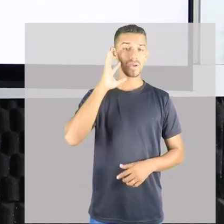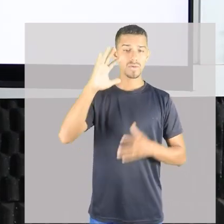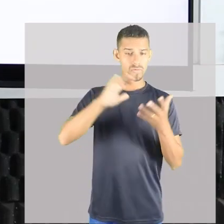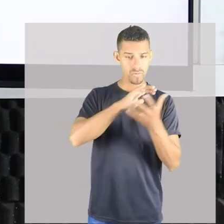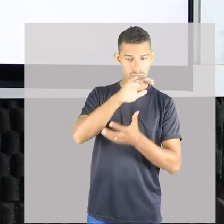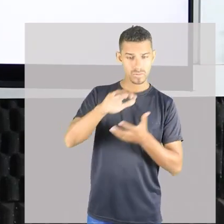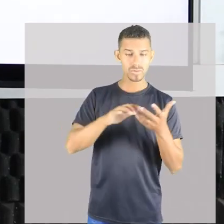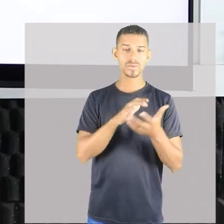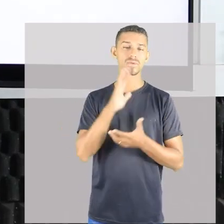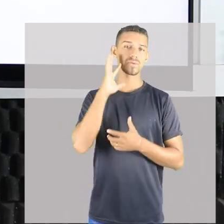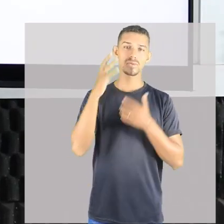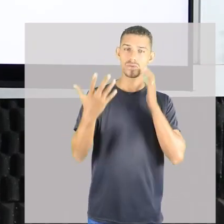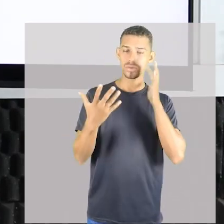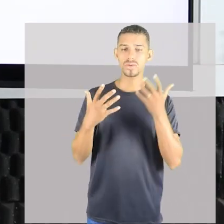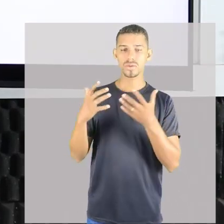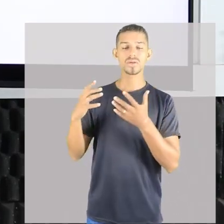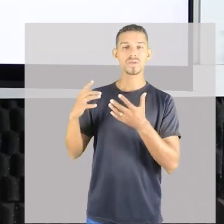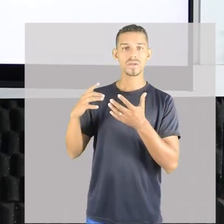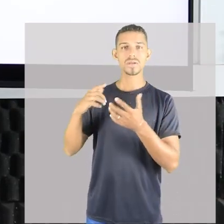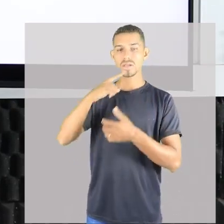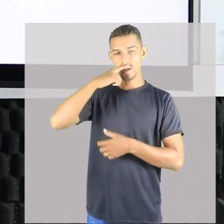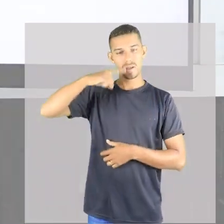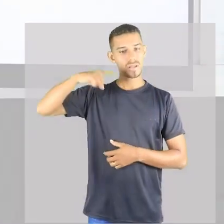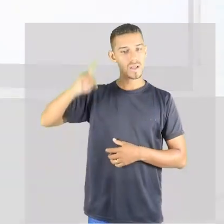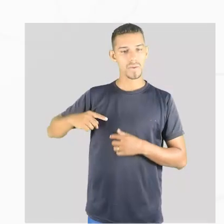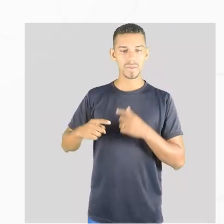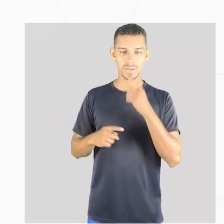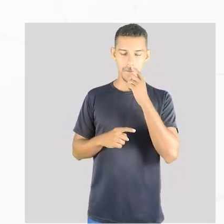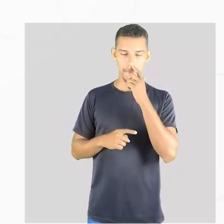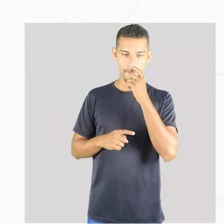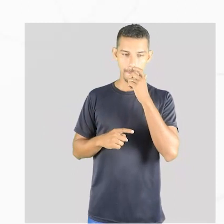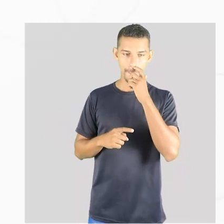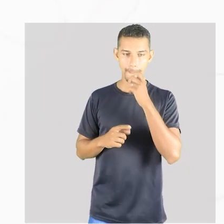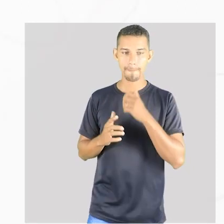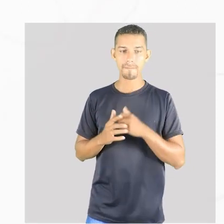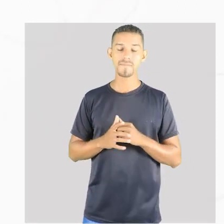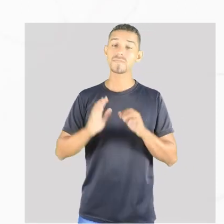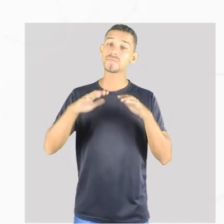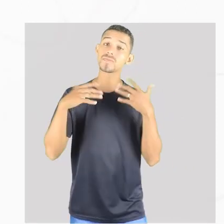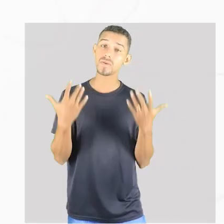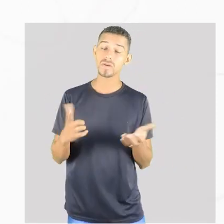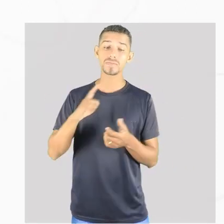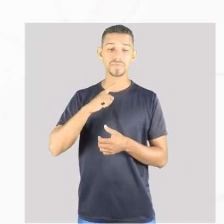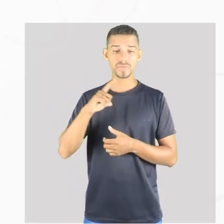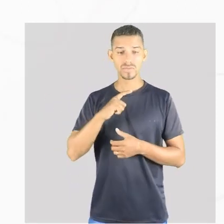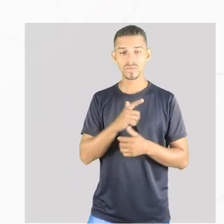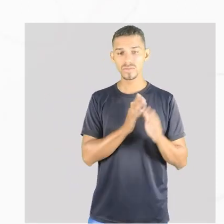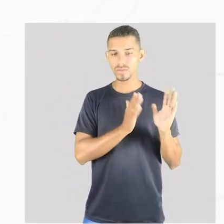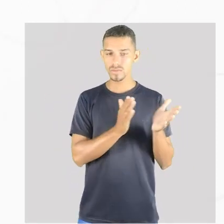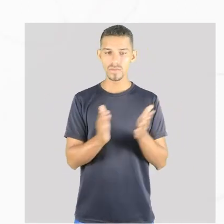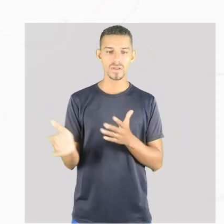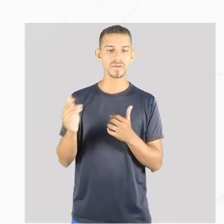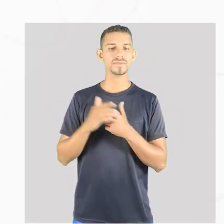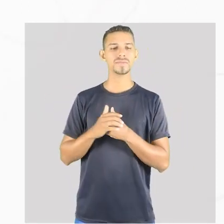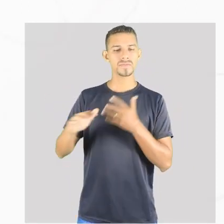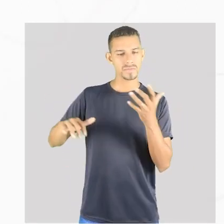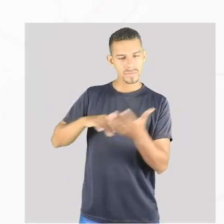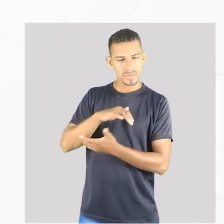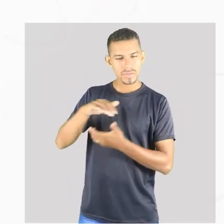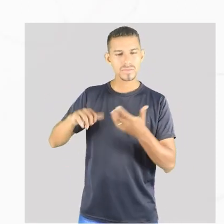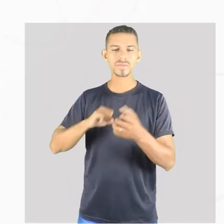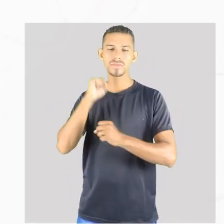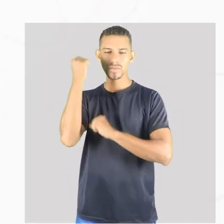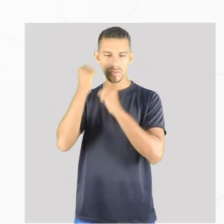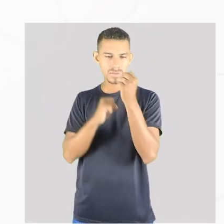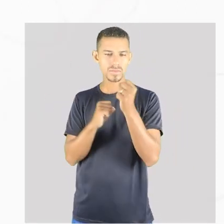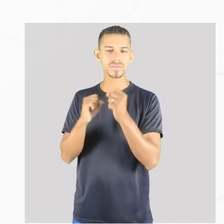processo revolucionário que se dá na Rússia. Vamos pôr para frente. E aí você tem os desdobramentos. Greves e revoltas